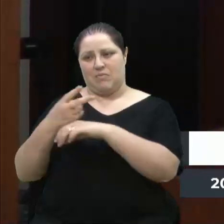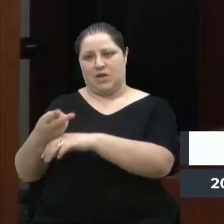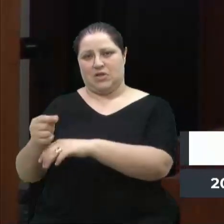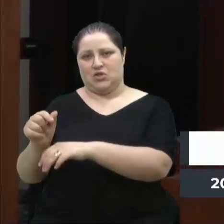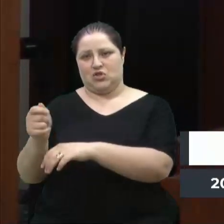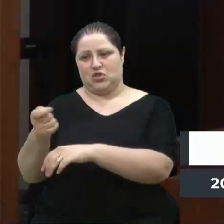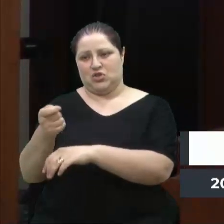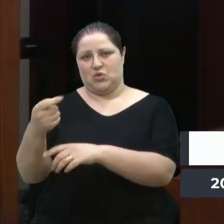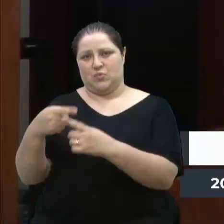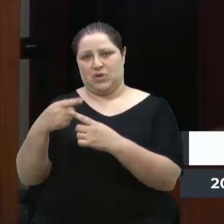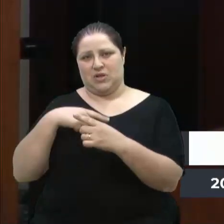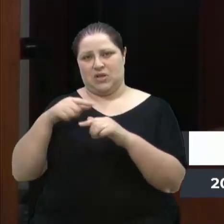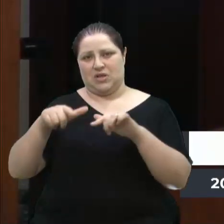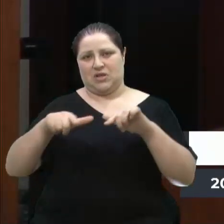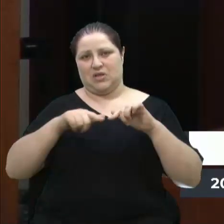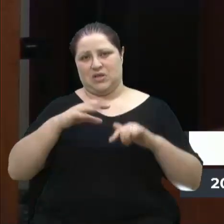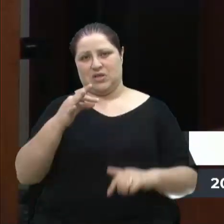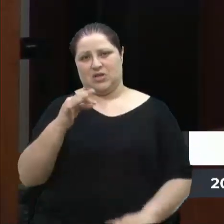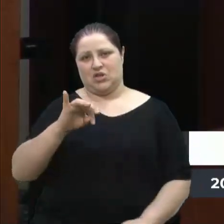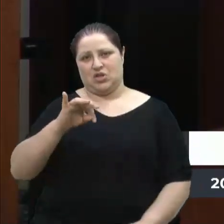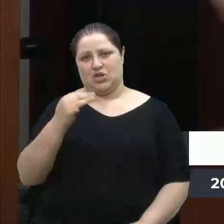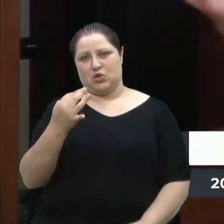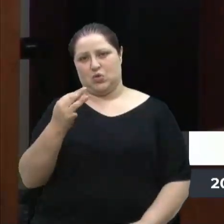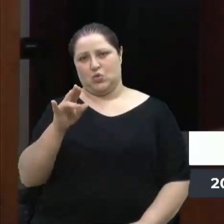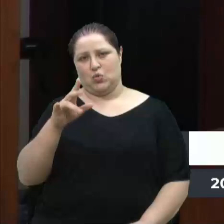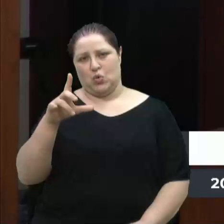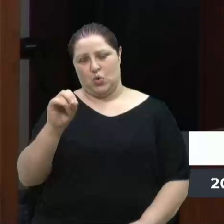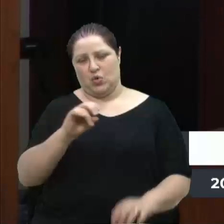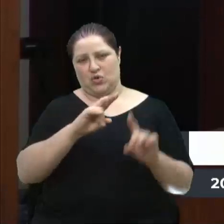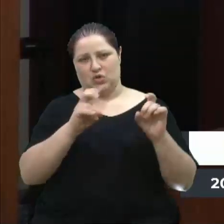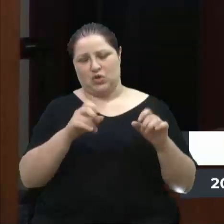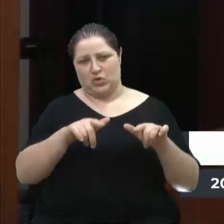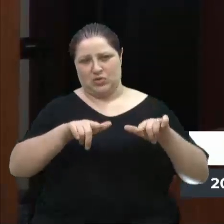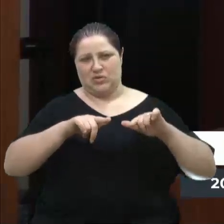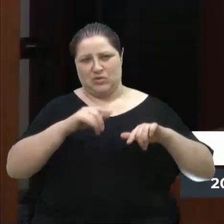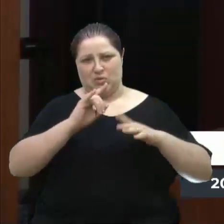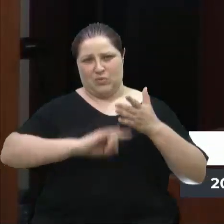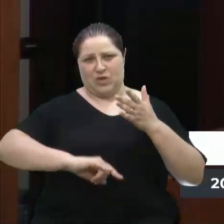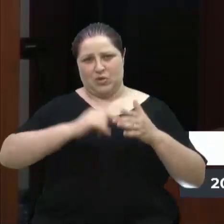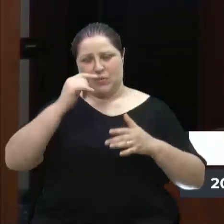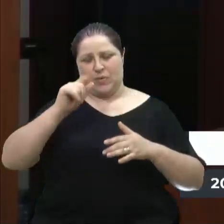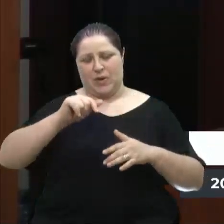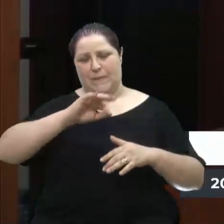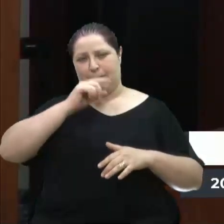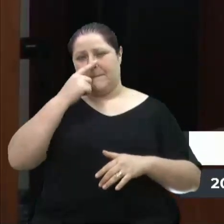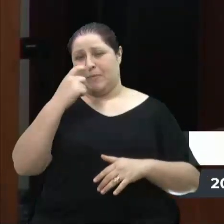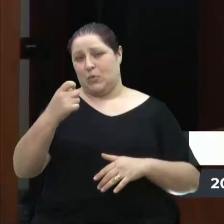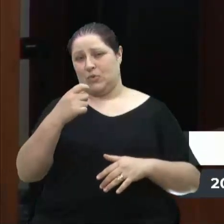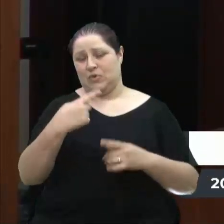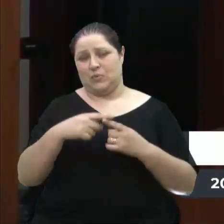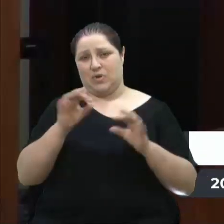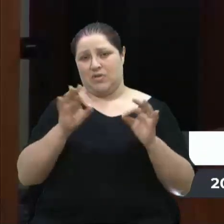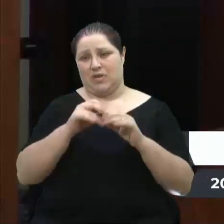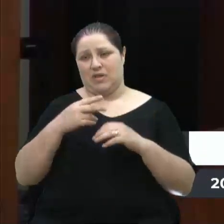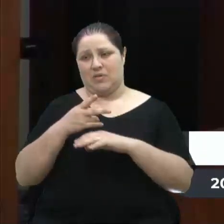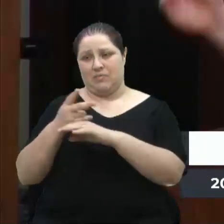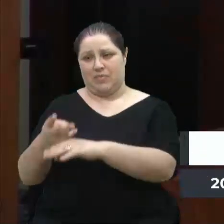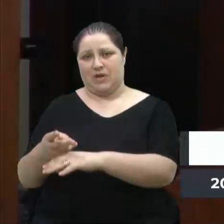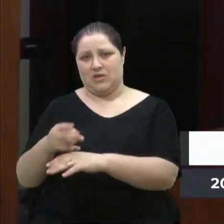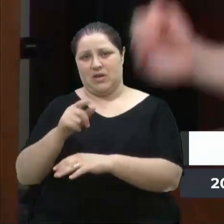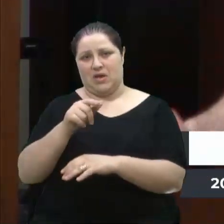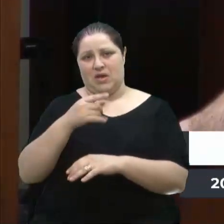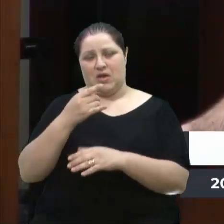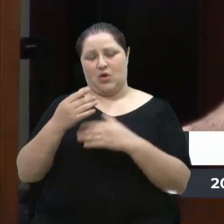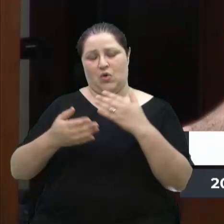têm títulos chamados de podres, porque ninguém mais empresta. Então, qual que é a última alternativa que o Estado tem? A impressão